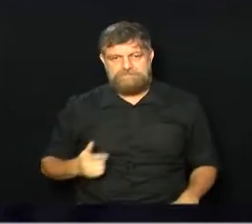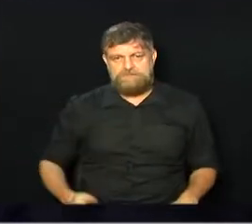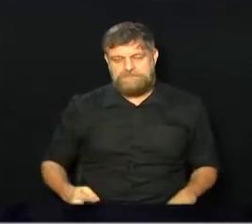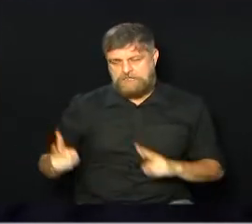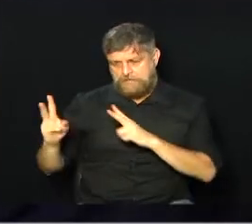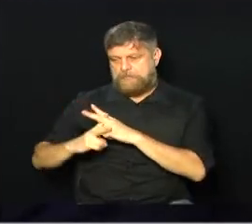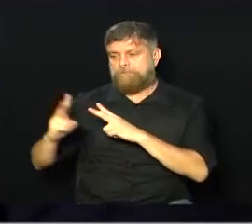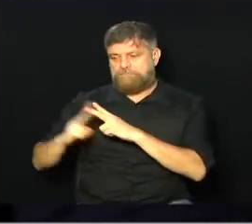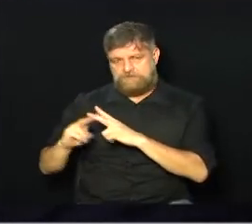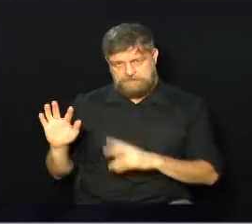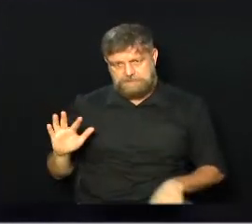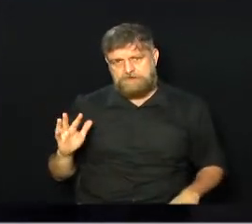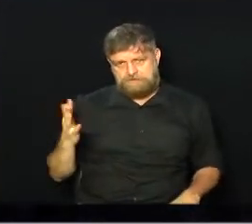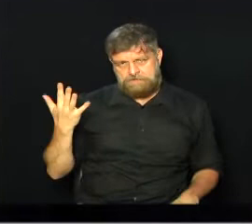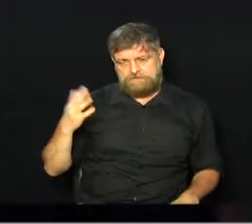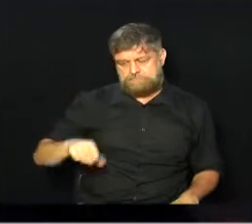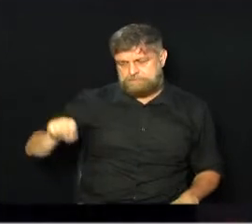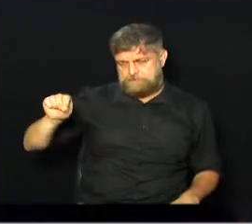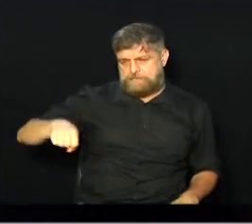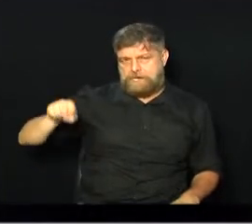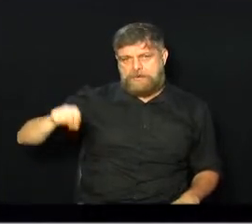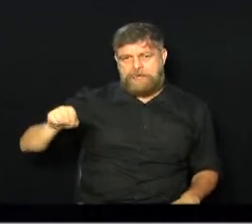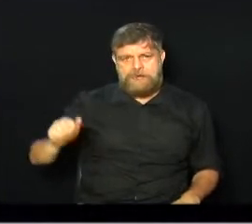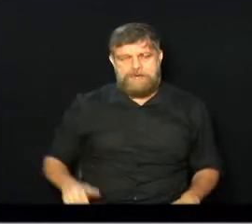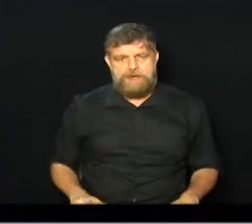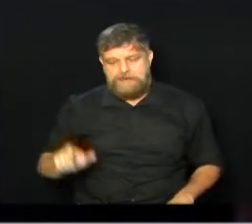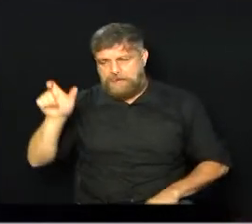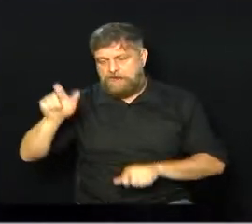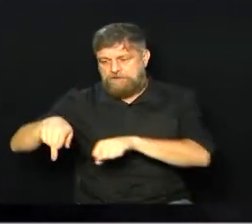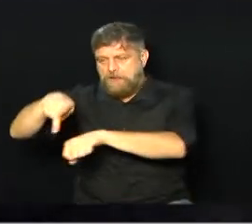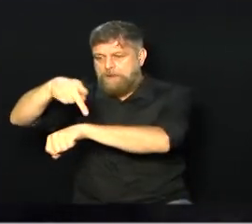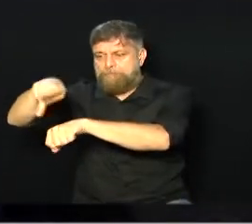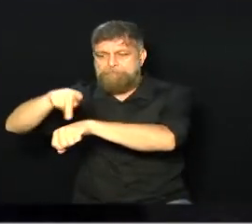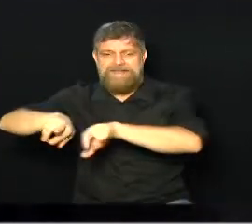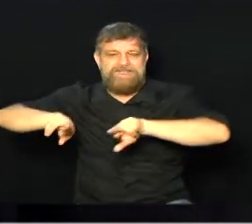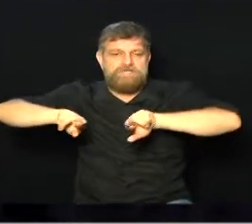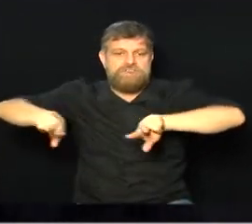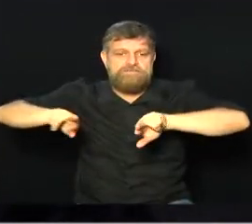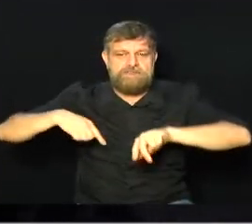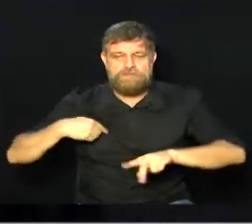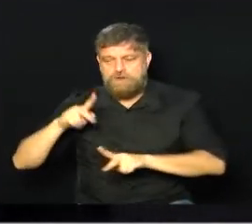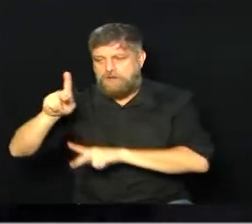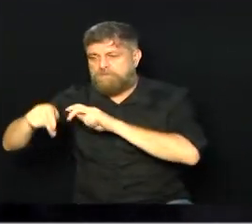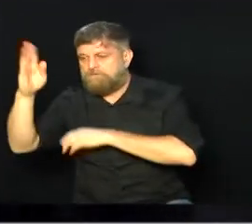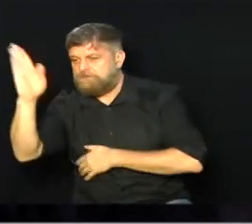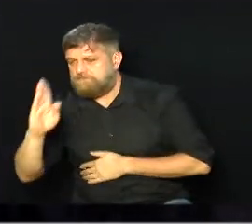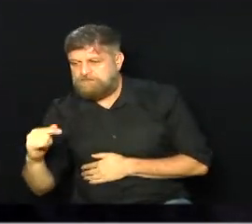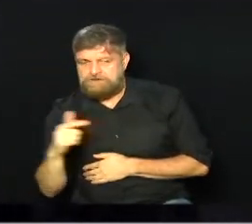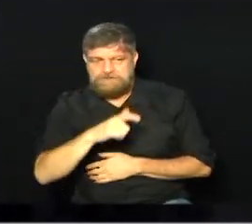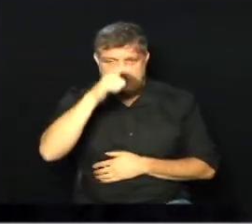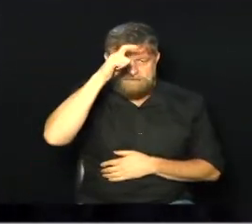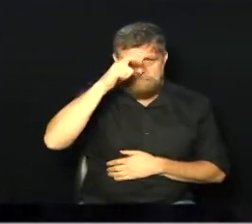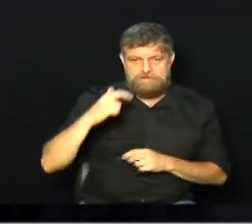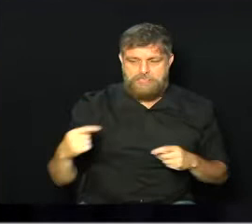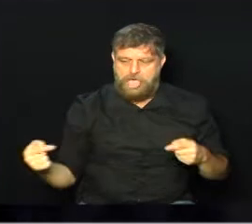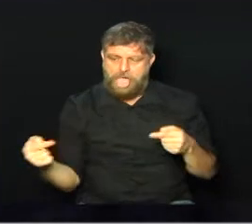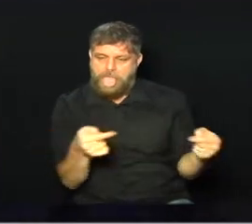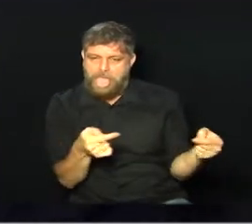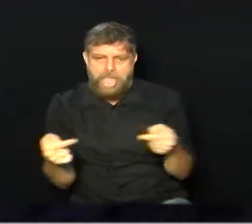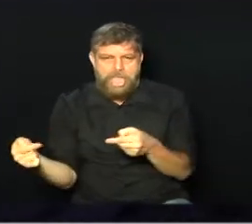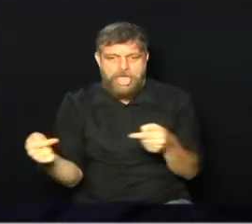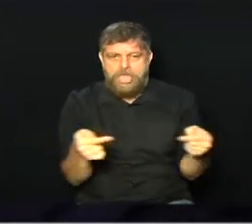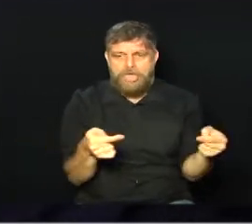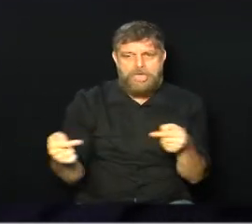no futebol também, entre jogadores de nacionalidade diferente, os brasileiros putos com os turcos putos